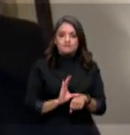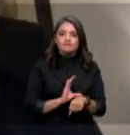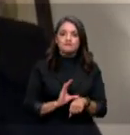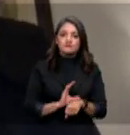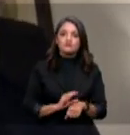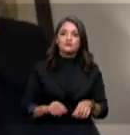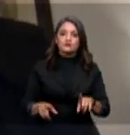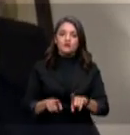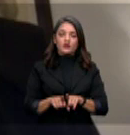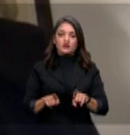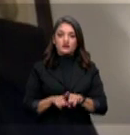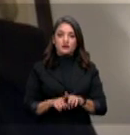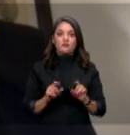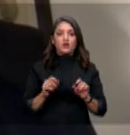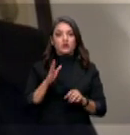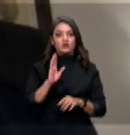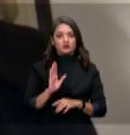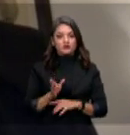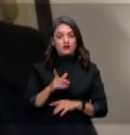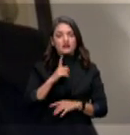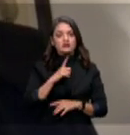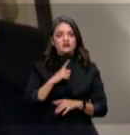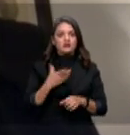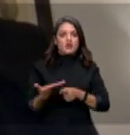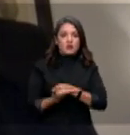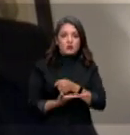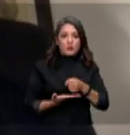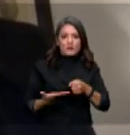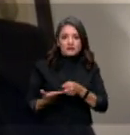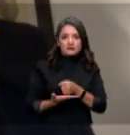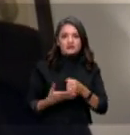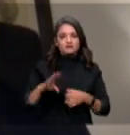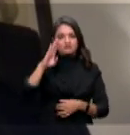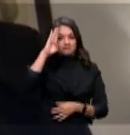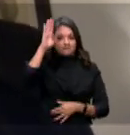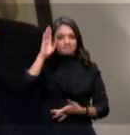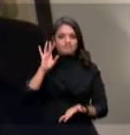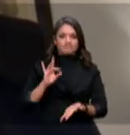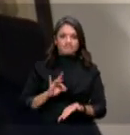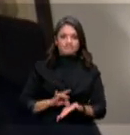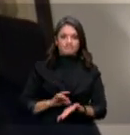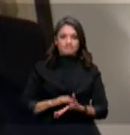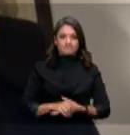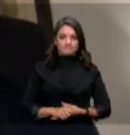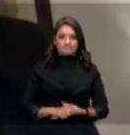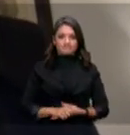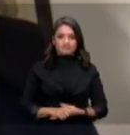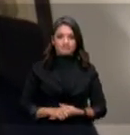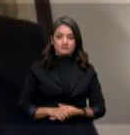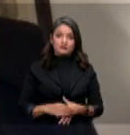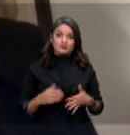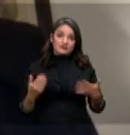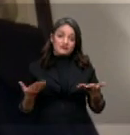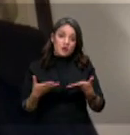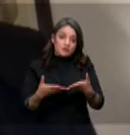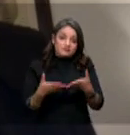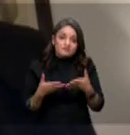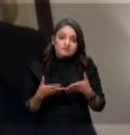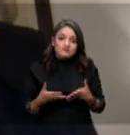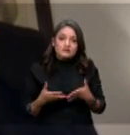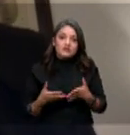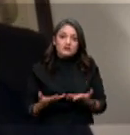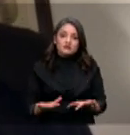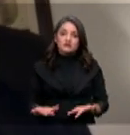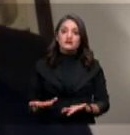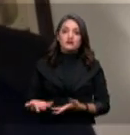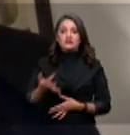à luz do já referido, aludido princípio da primazia da realidade. Com a máxima vênia, as posições